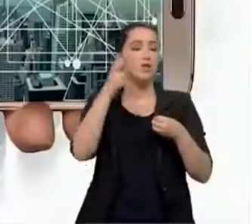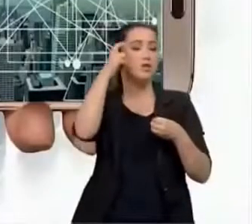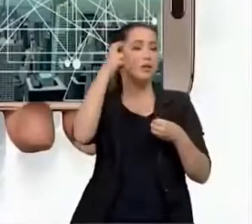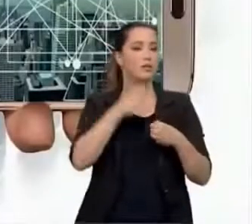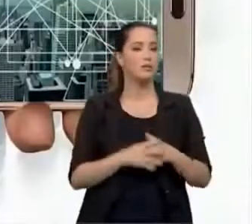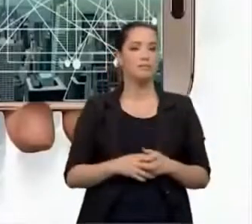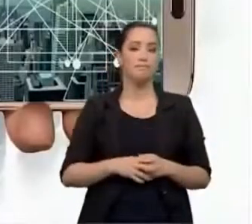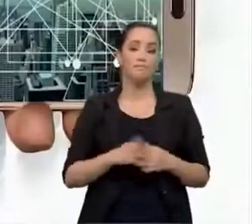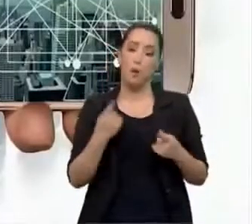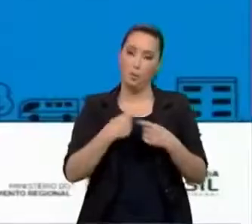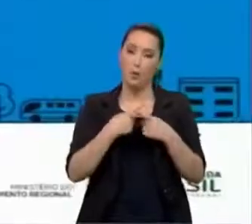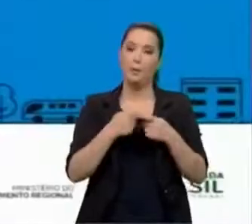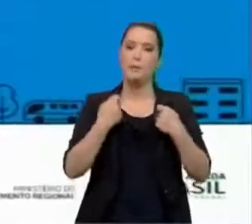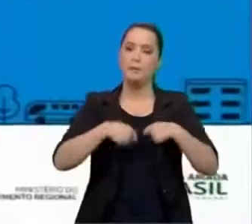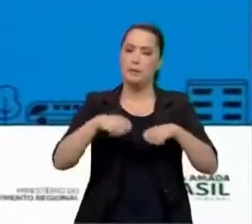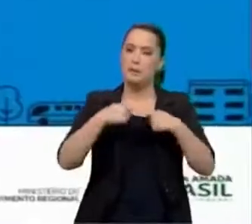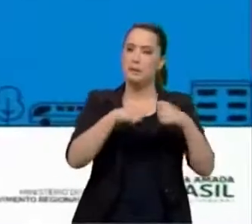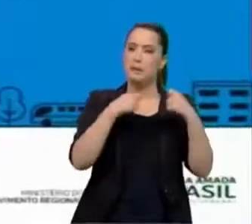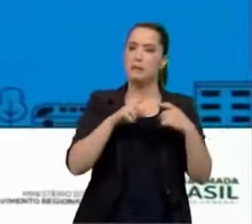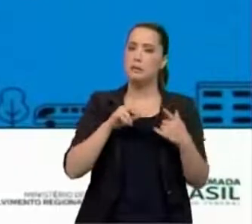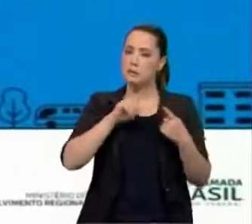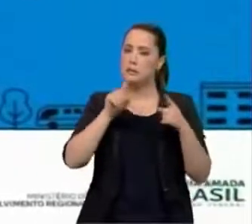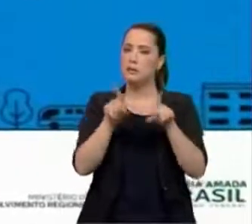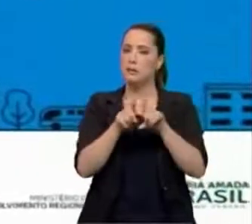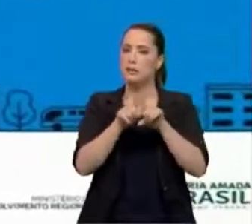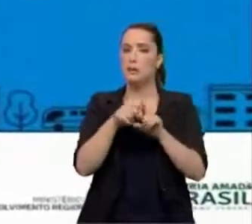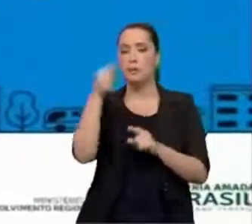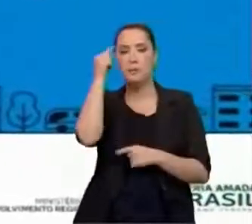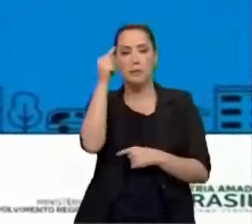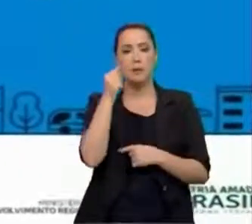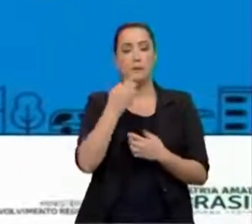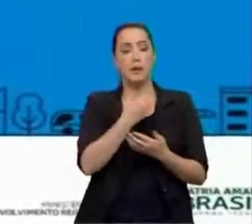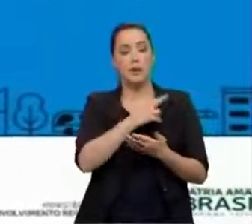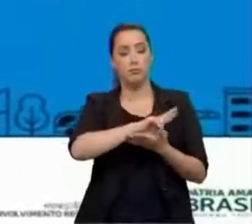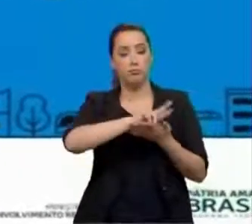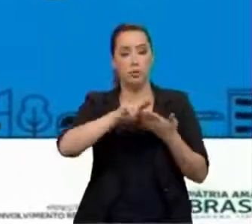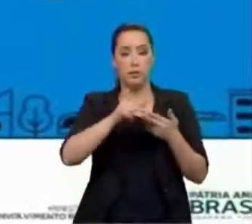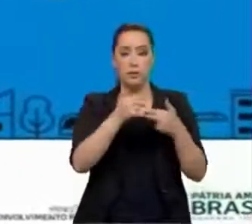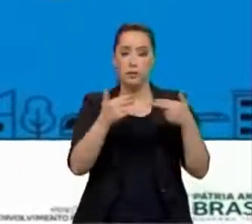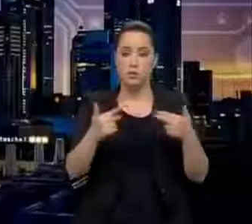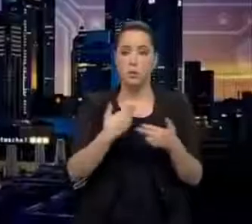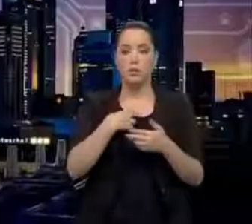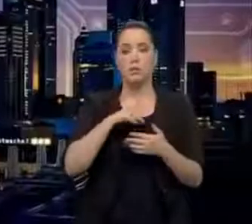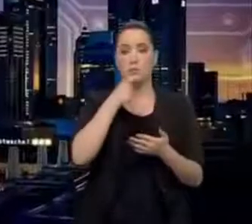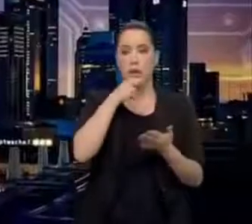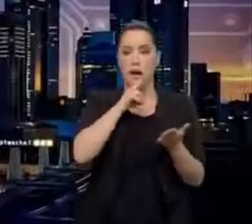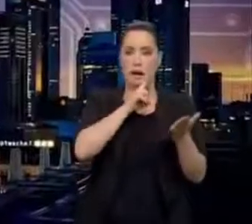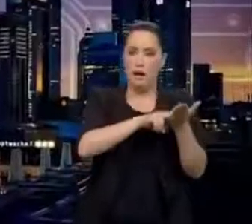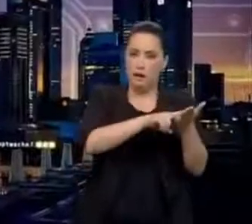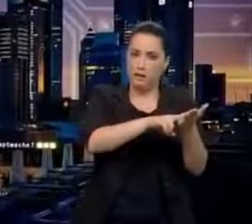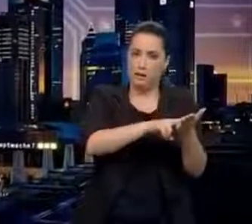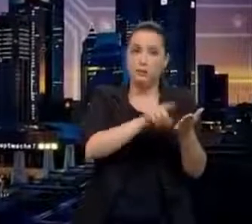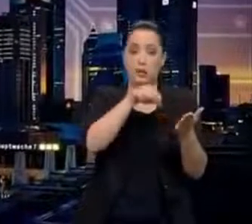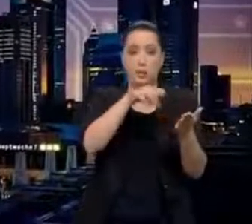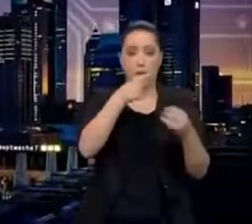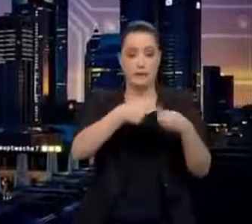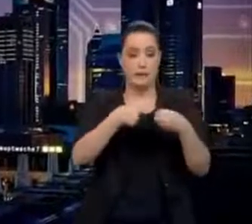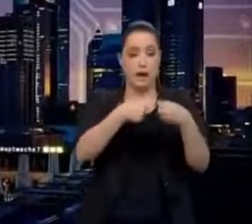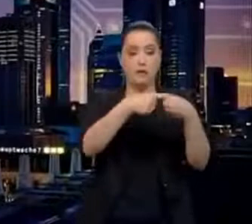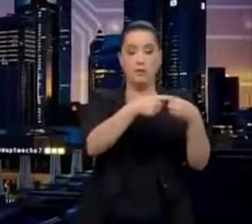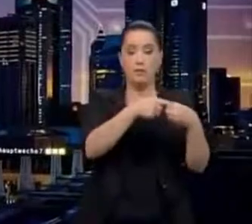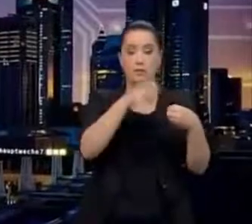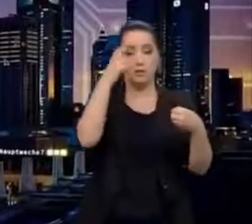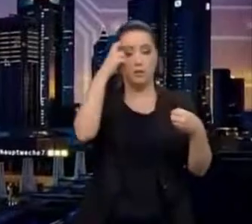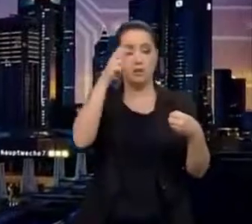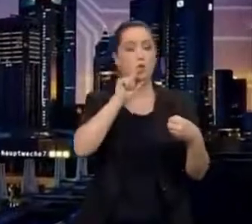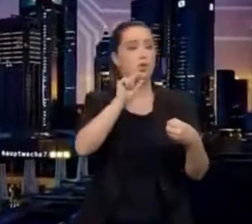vive uma Smart City. De acordo com a Carta Brasileira para Cidades Inteligentes, Smart Cities são locais